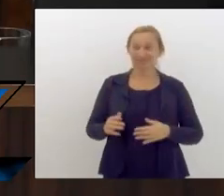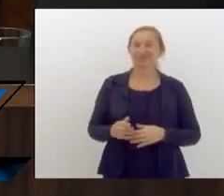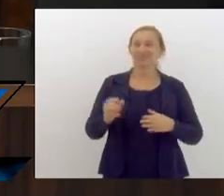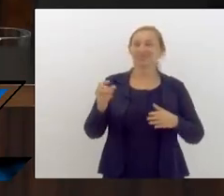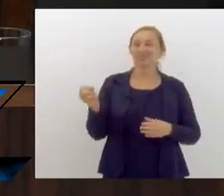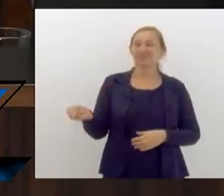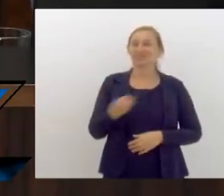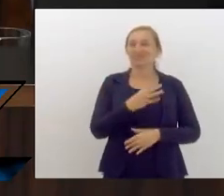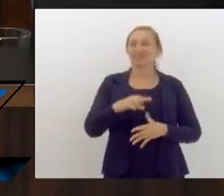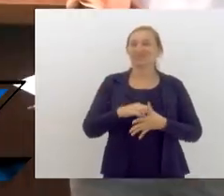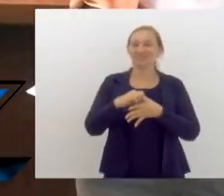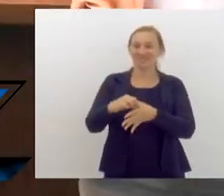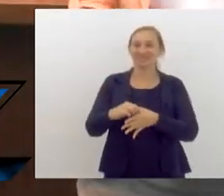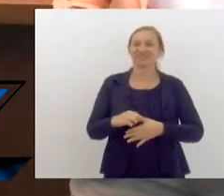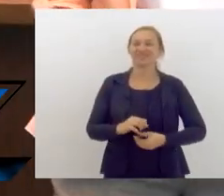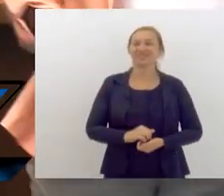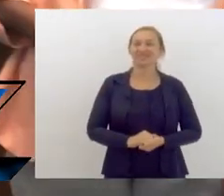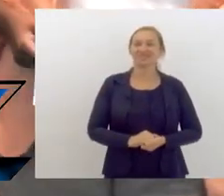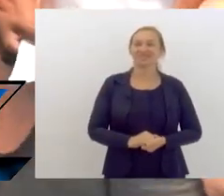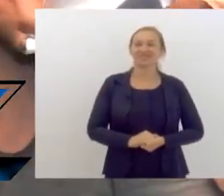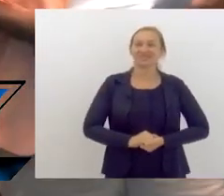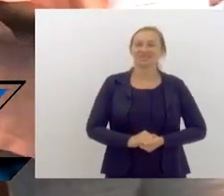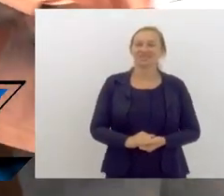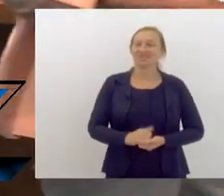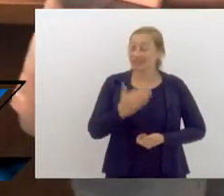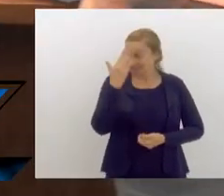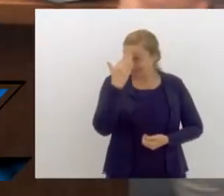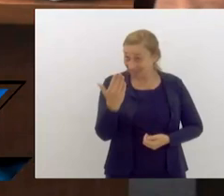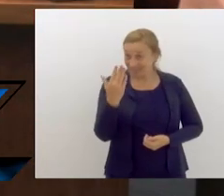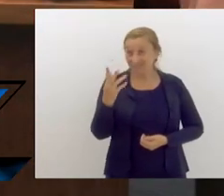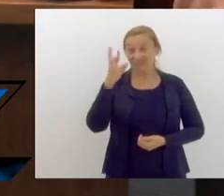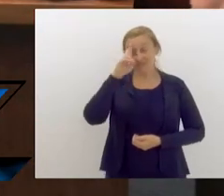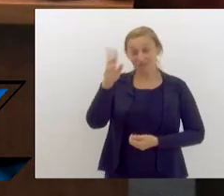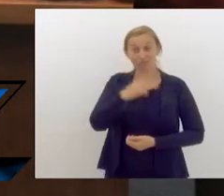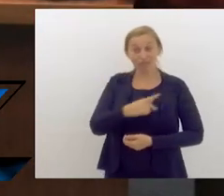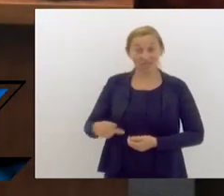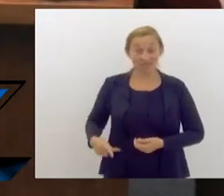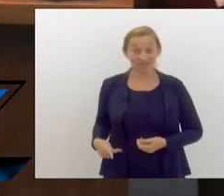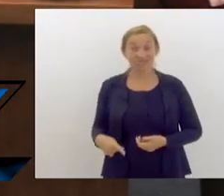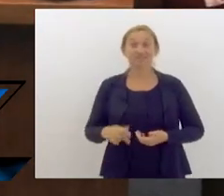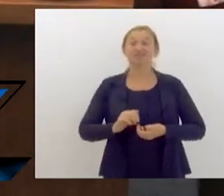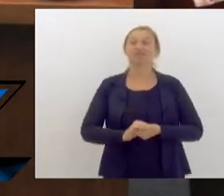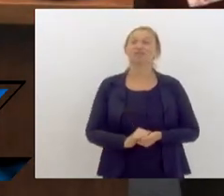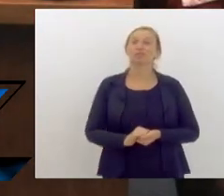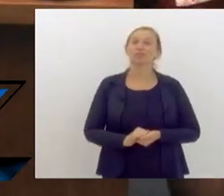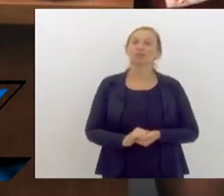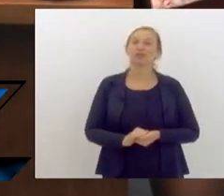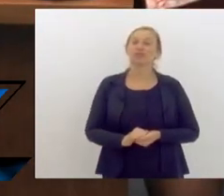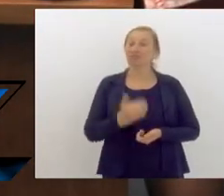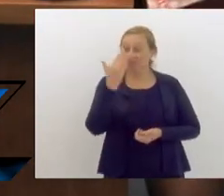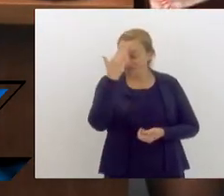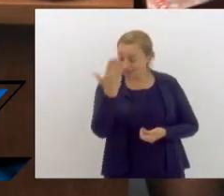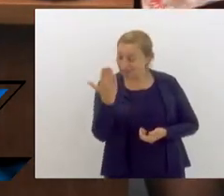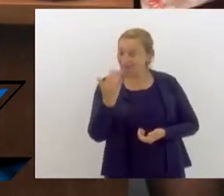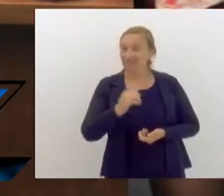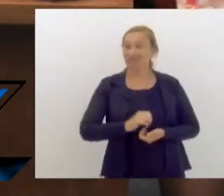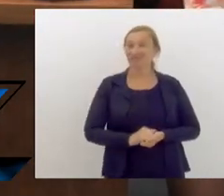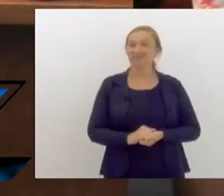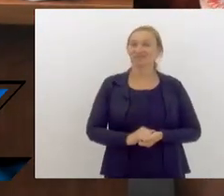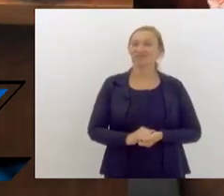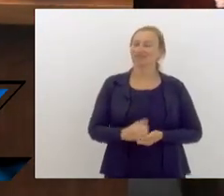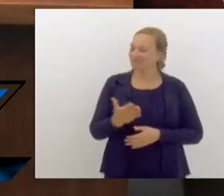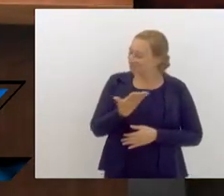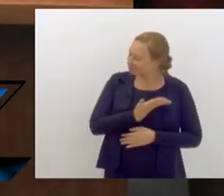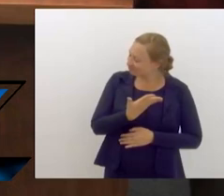líder Dani a vontade agradeço a vossa excelência pelas congratulações agradeço demais as